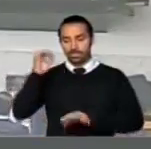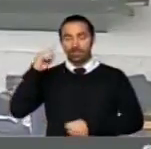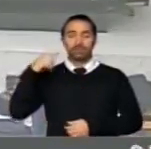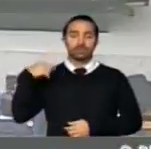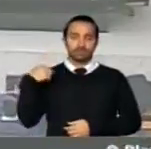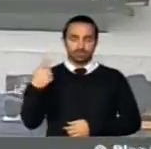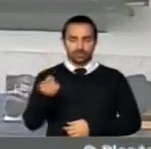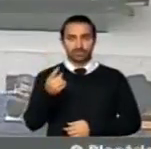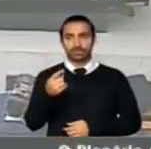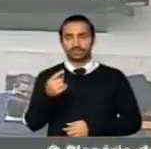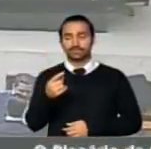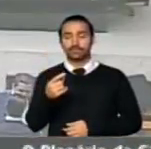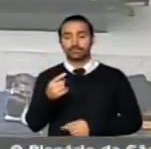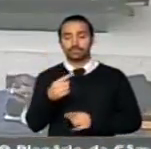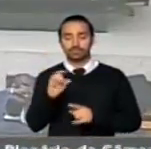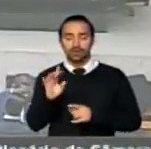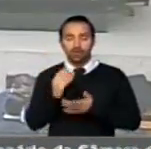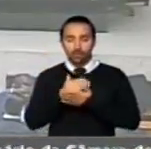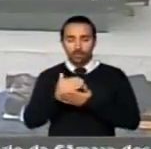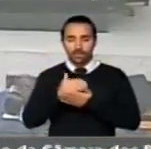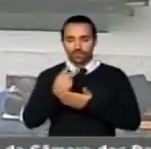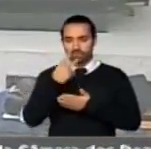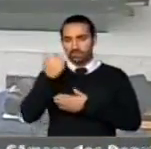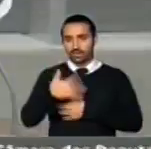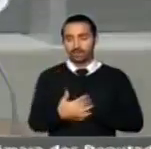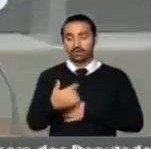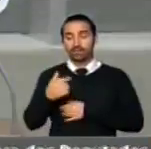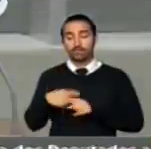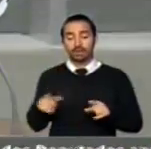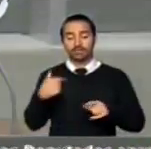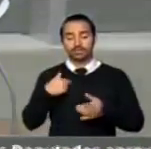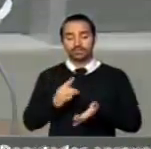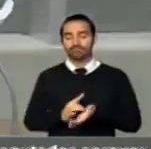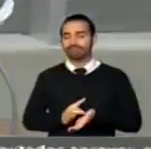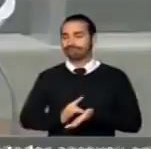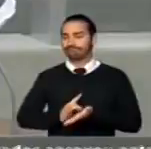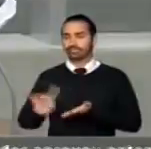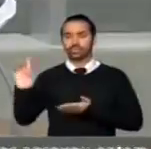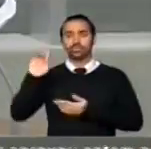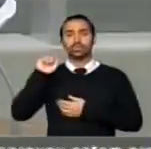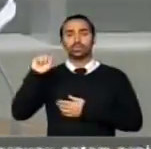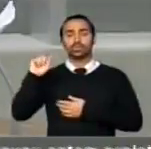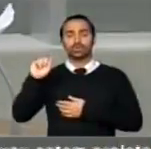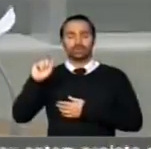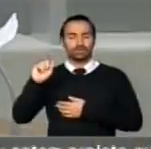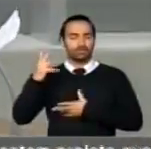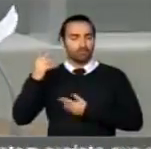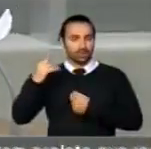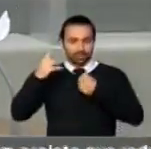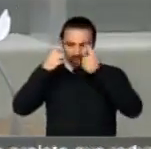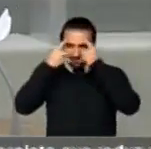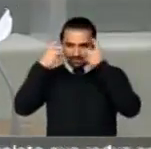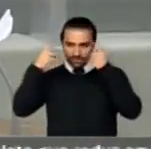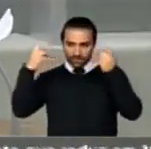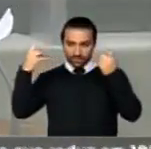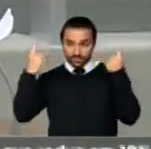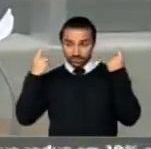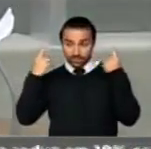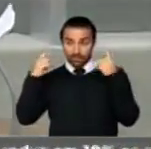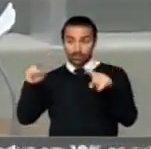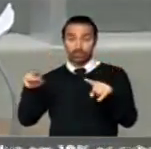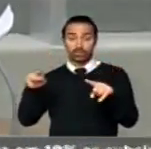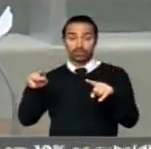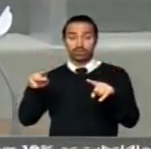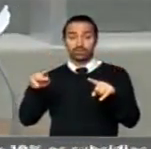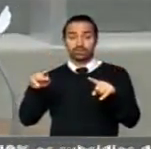profunda. Mas é a minha manifestação de repúdio à violência perpetrada contra